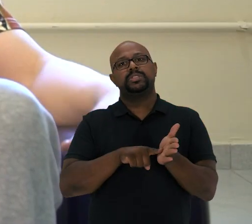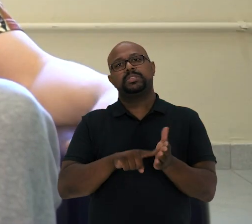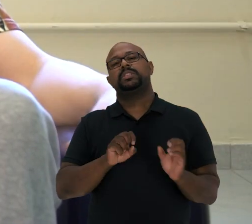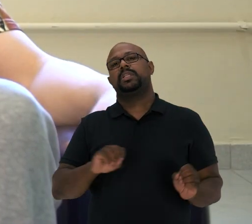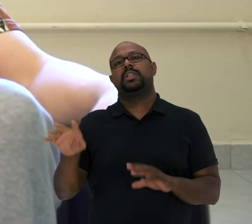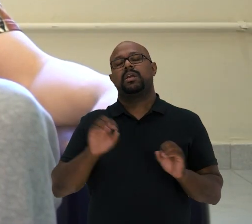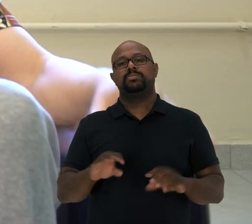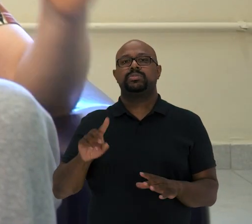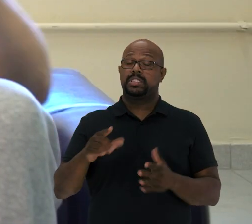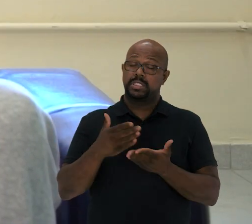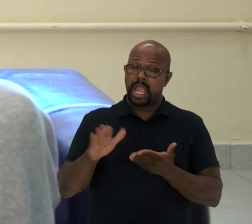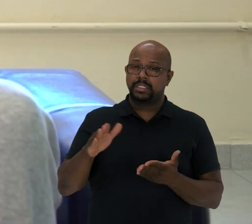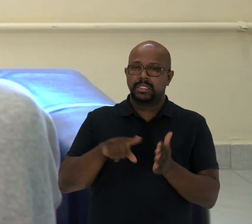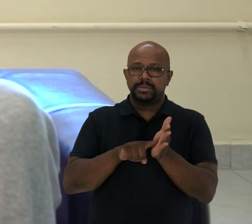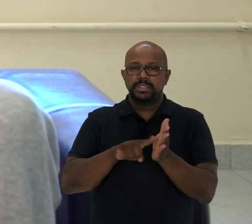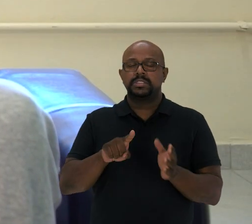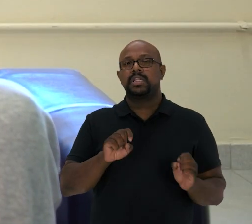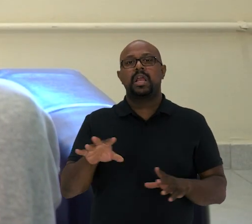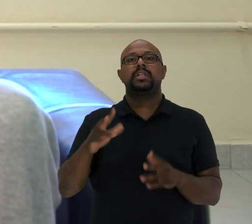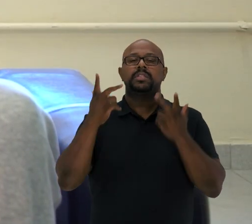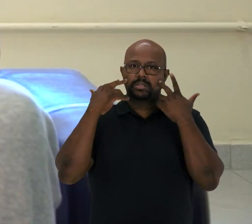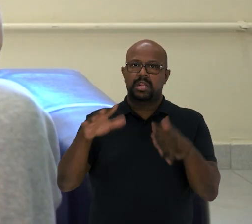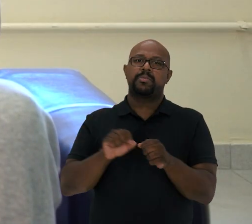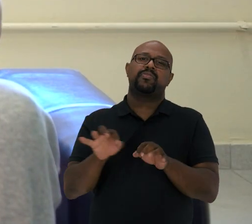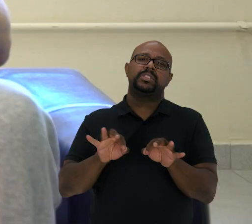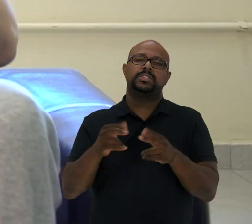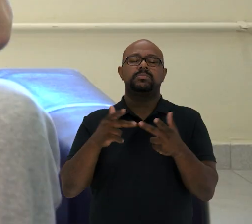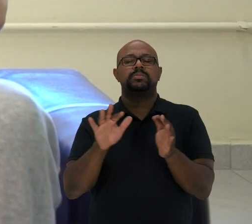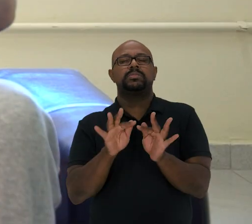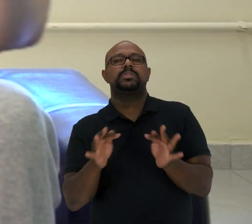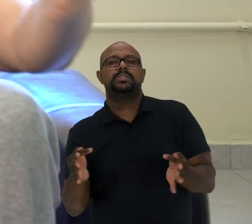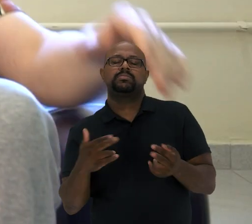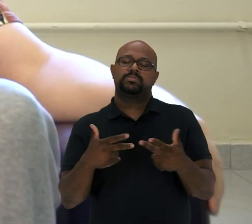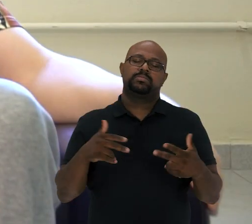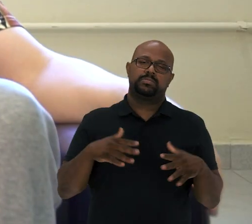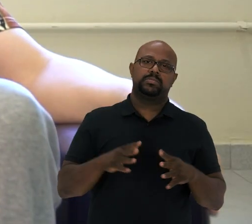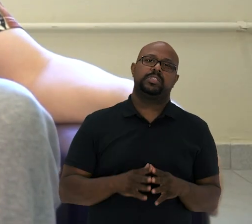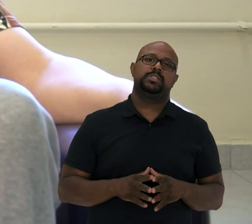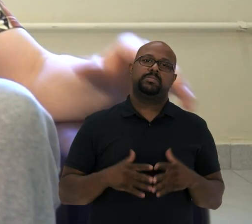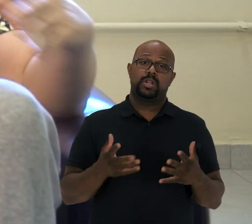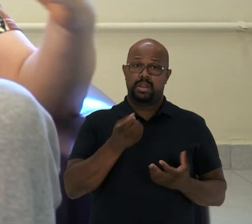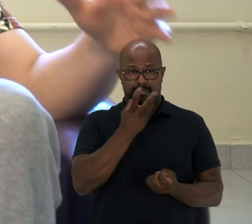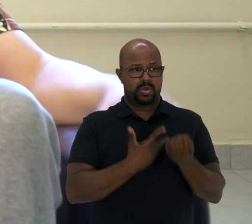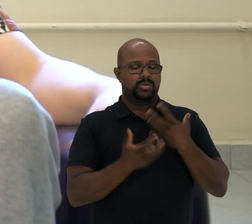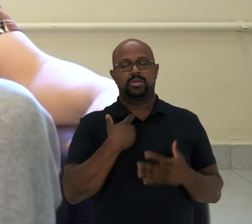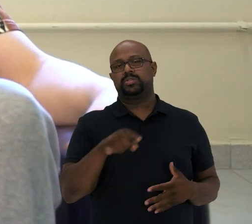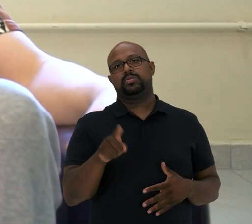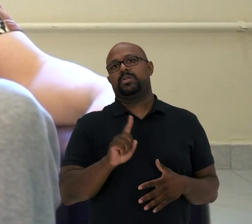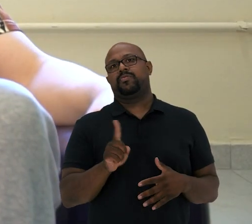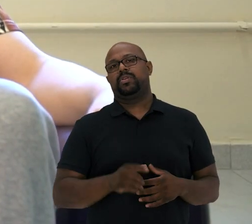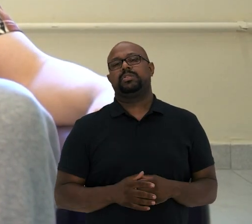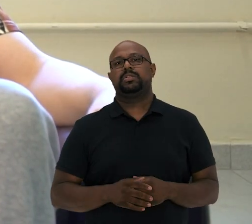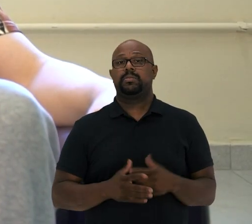pesquisa seria processado. E esse resto da pesquisa devia ser processado localmente para fazer souvenir, para fazer coisa dessa maneira. E pelo que ele me relatou, isso